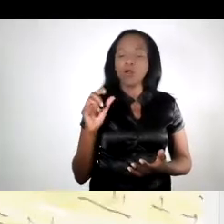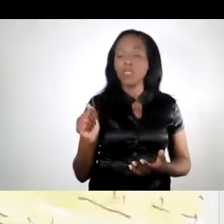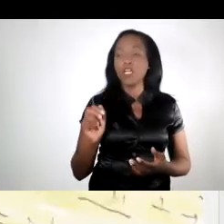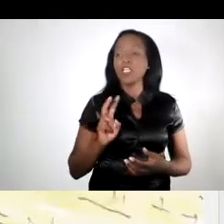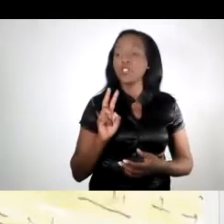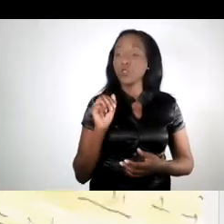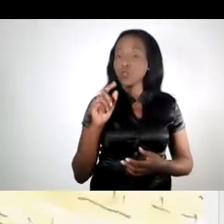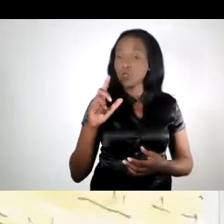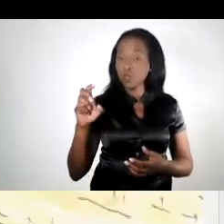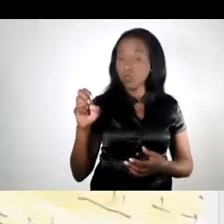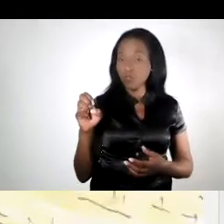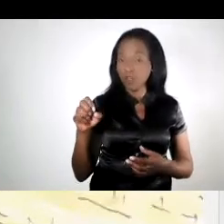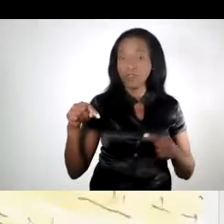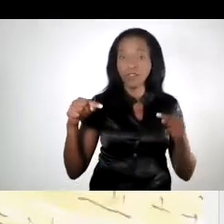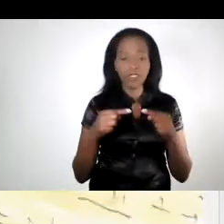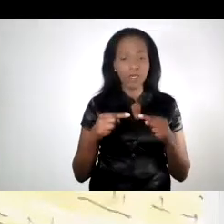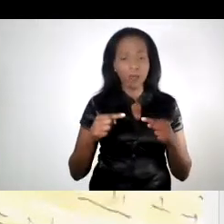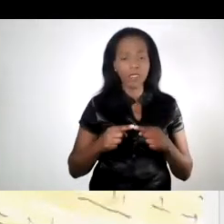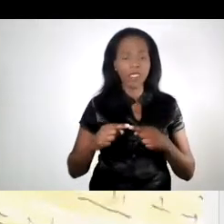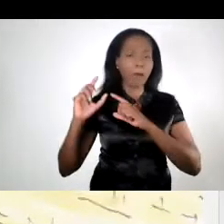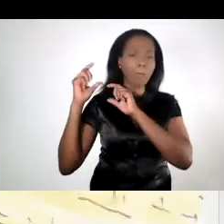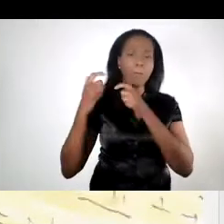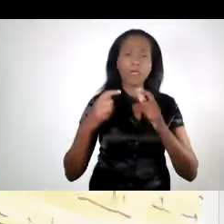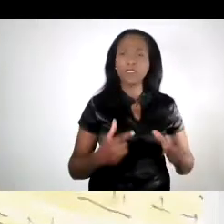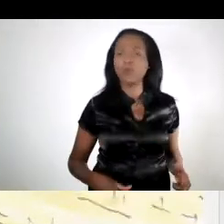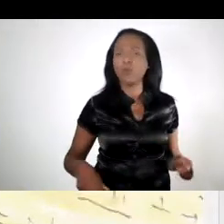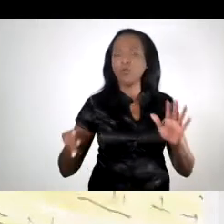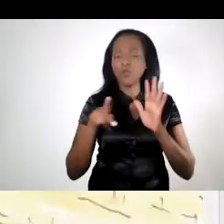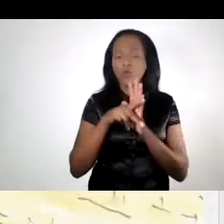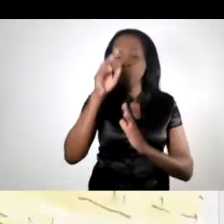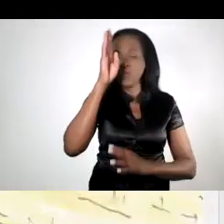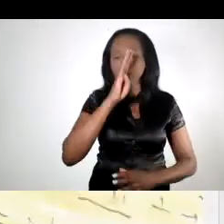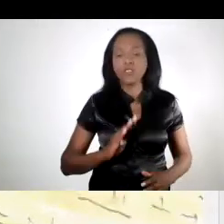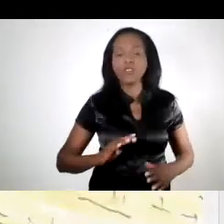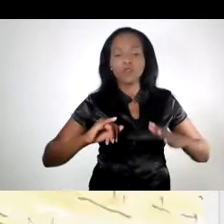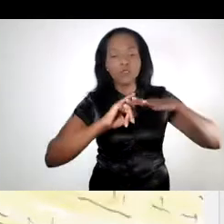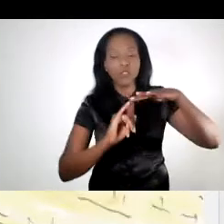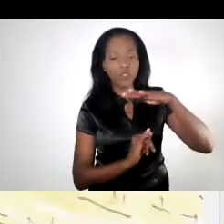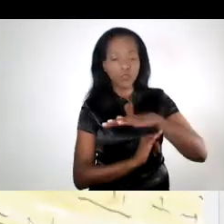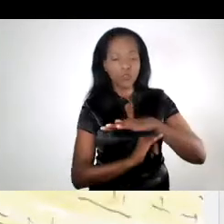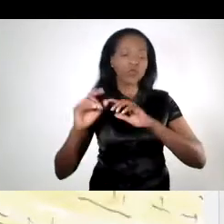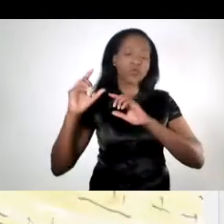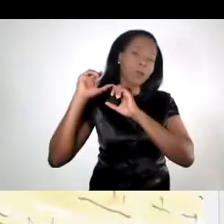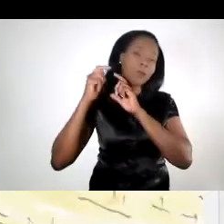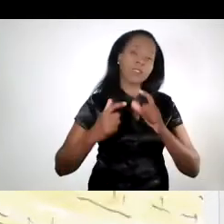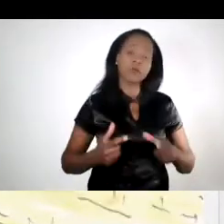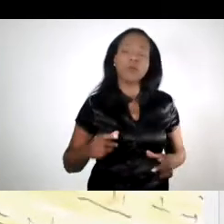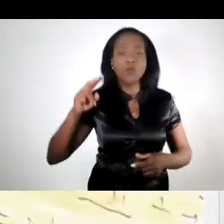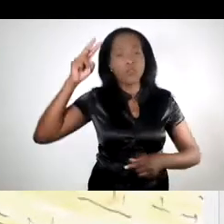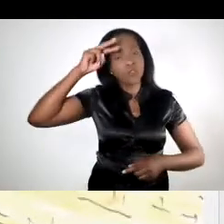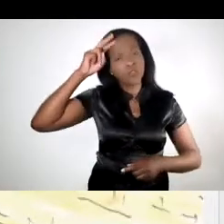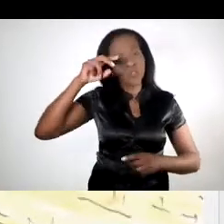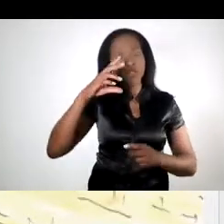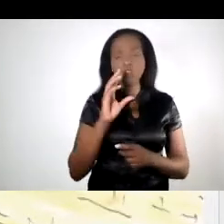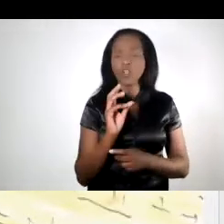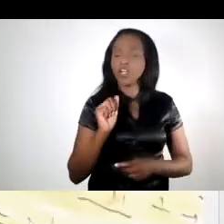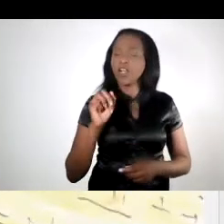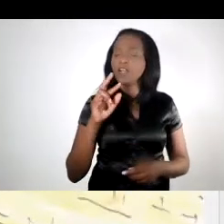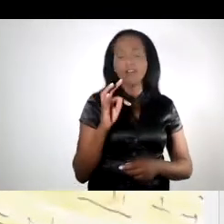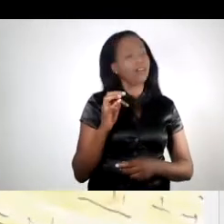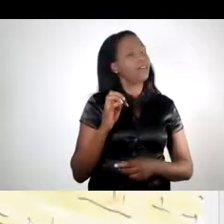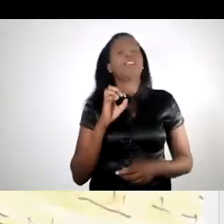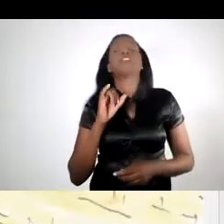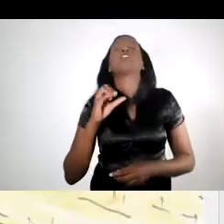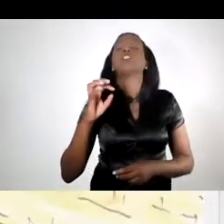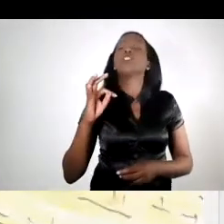cultural imaterial do Brasil. Foi o Instituto do Patrimônio Histórico e Artístico Nacional que